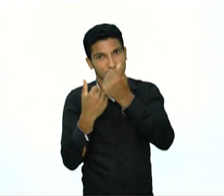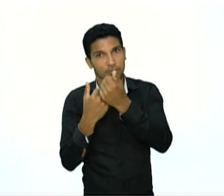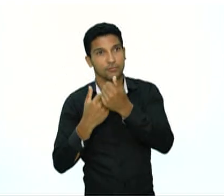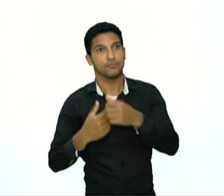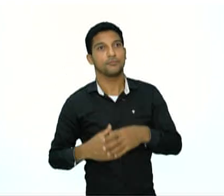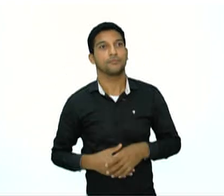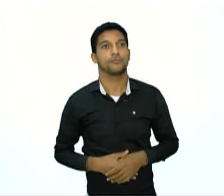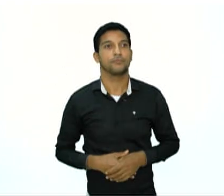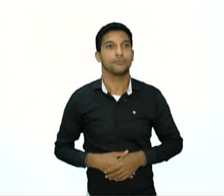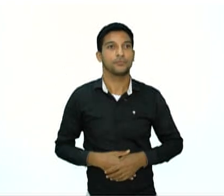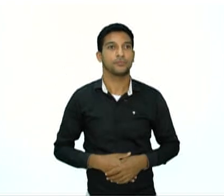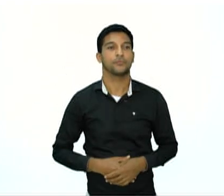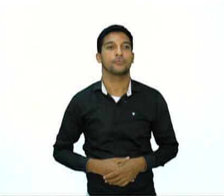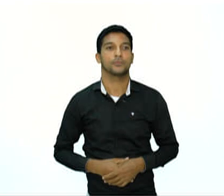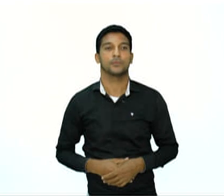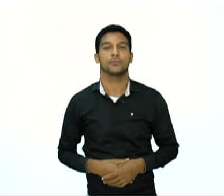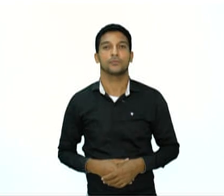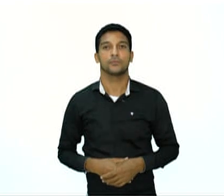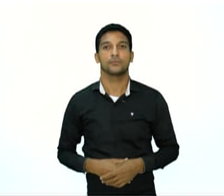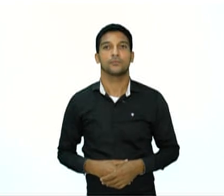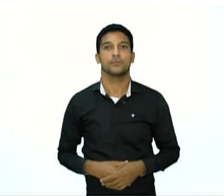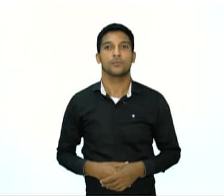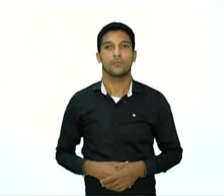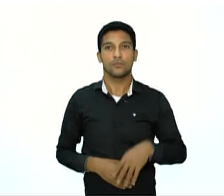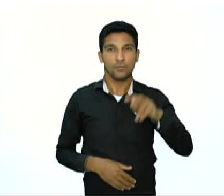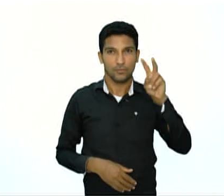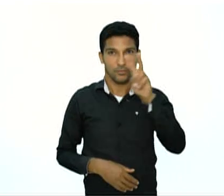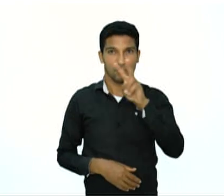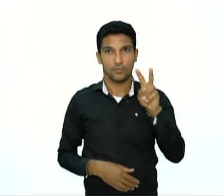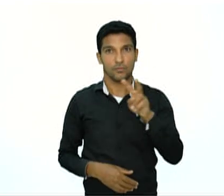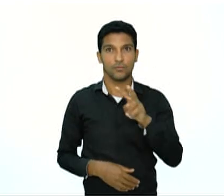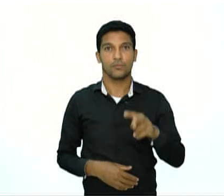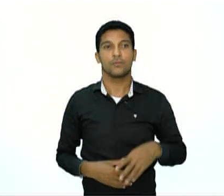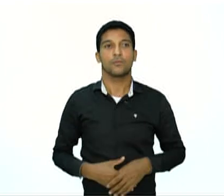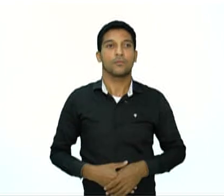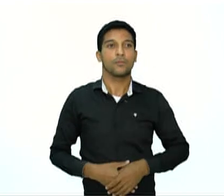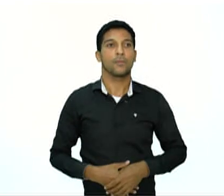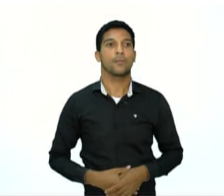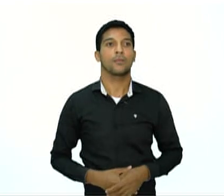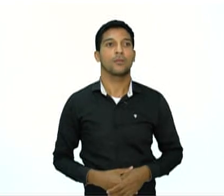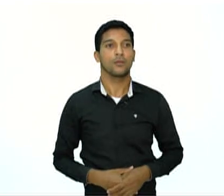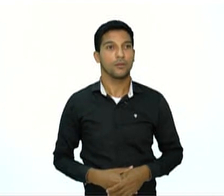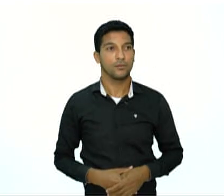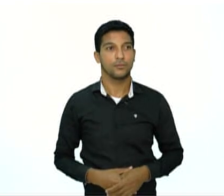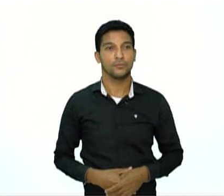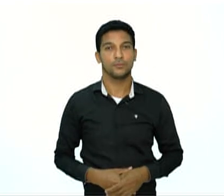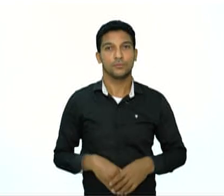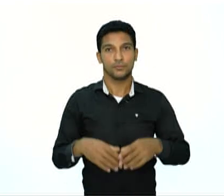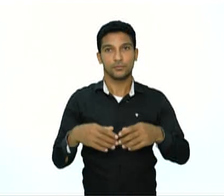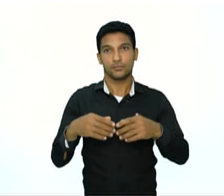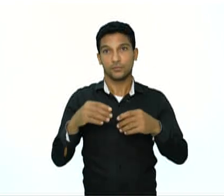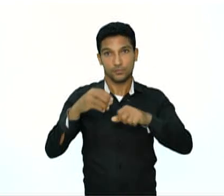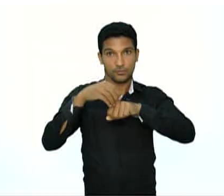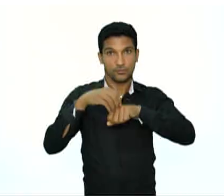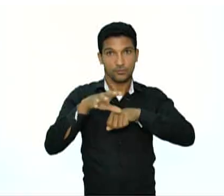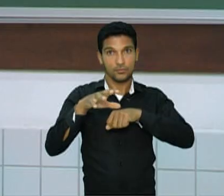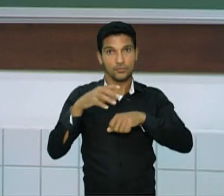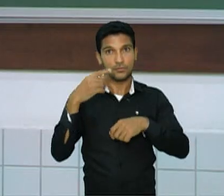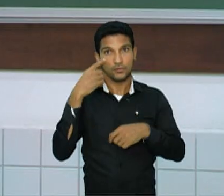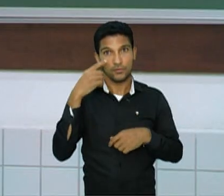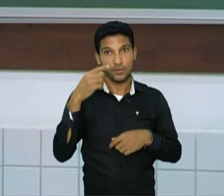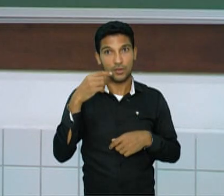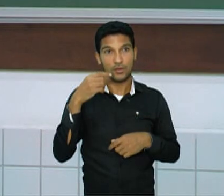dizer que seja verdadeira. É necessário lembrar de que foram feitos para causar. Vou dar mais uma dica. Aqui está